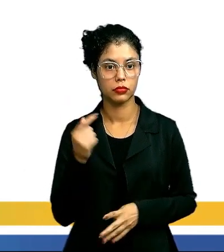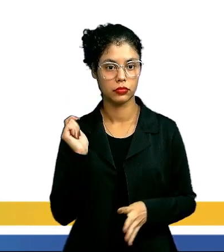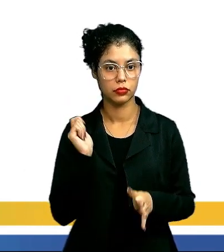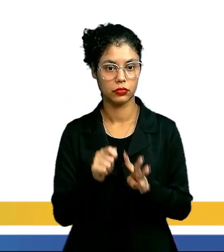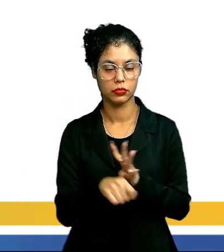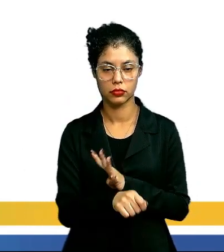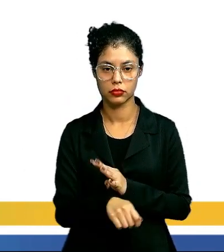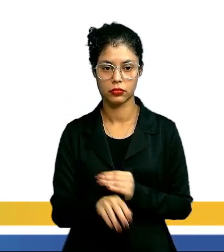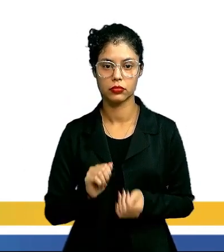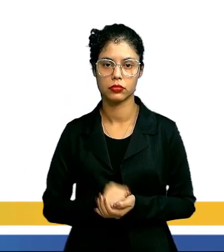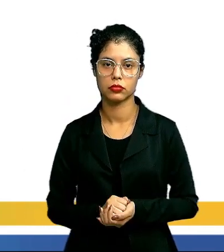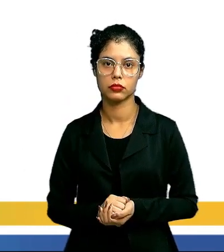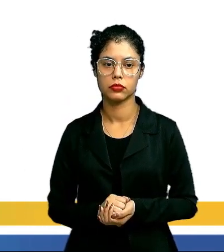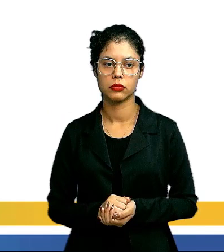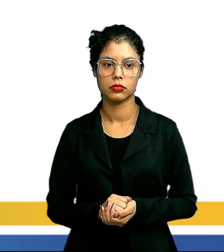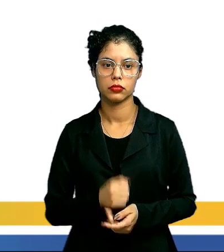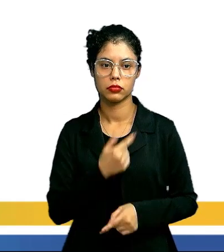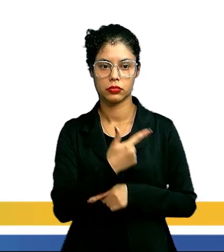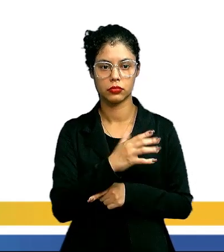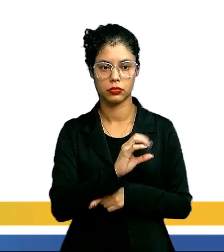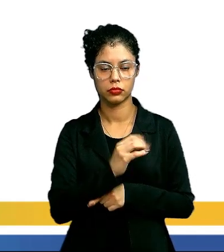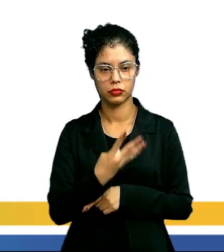ficando 204,02